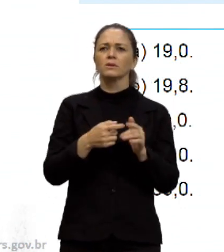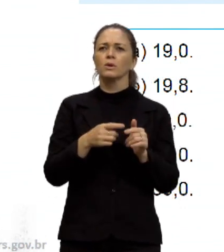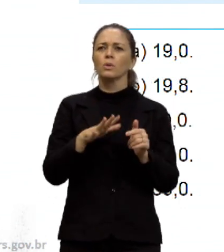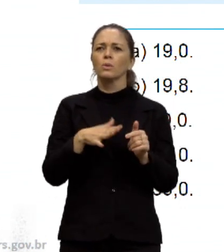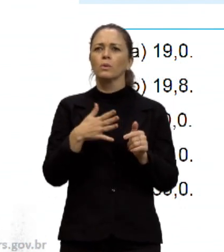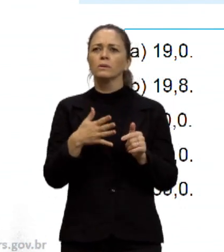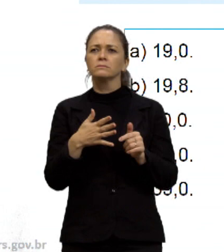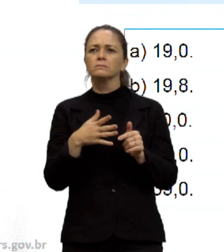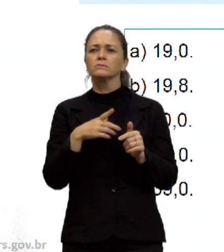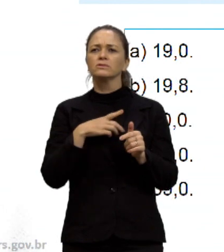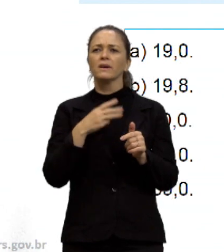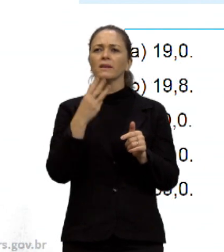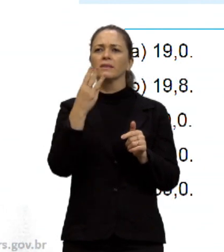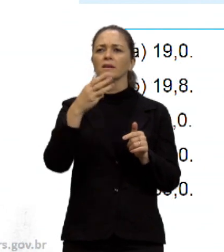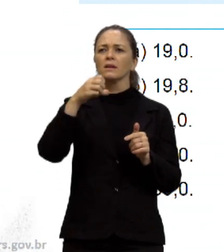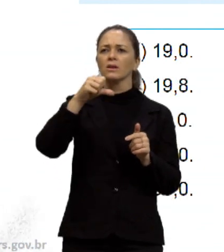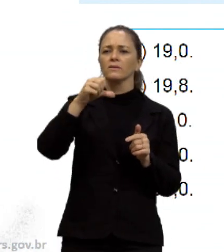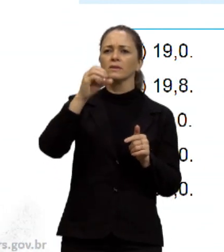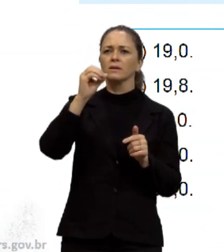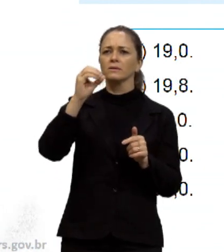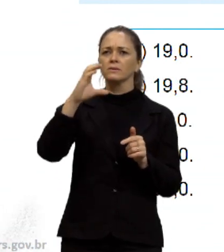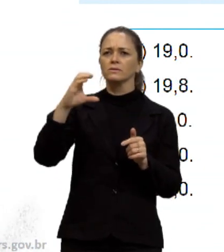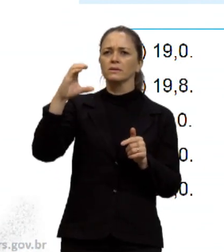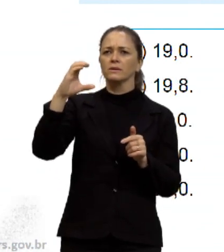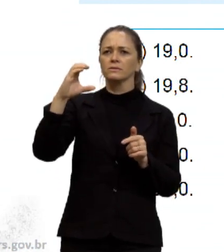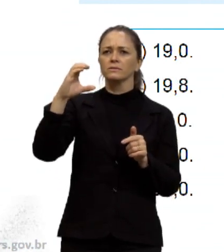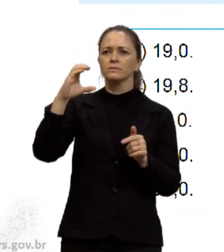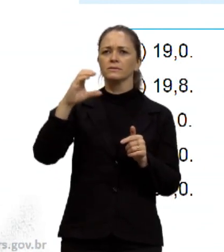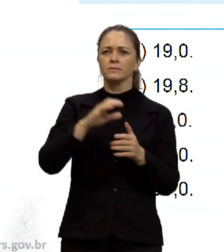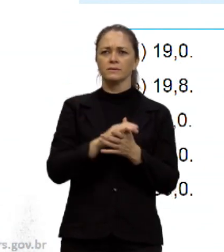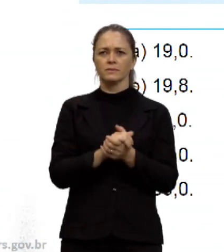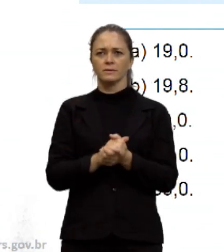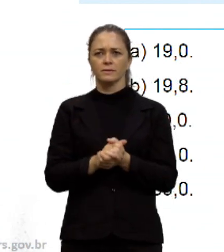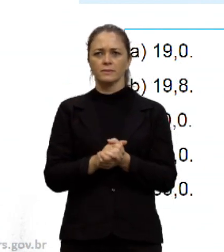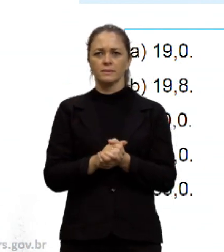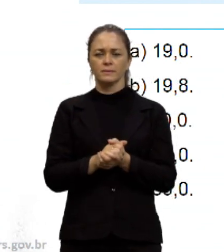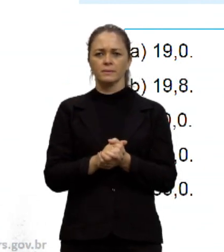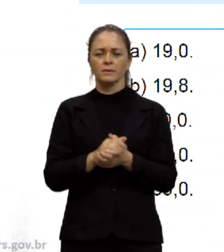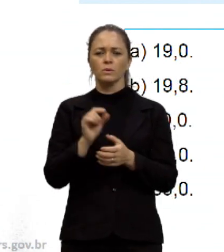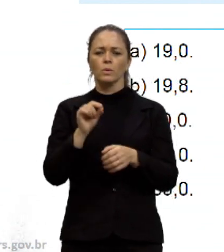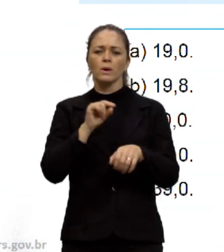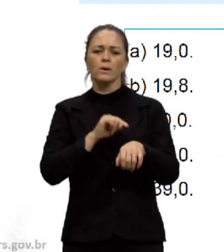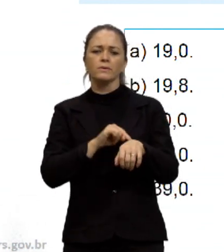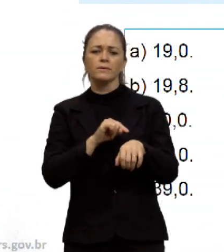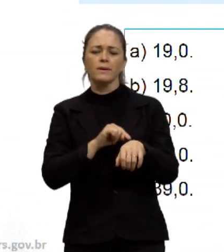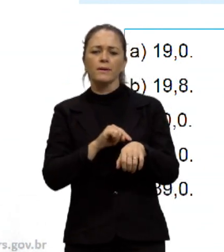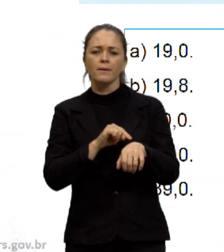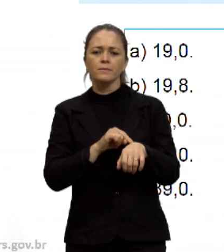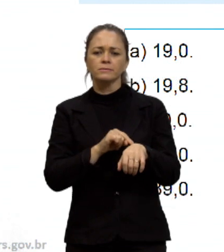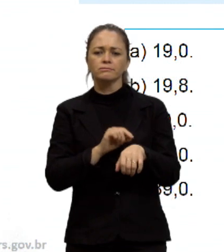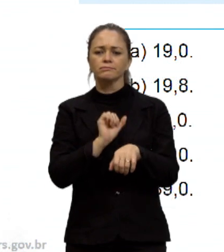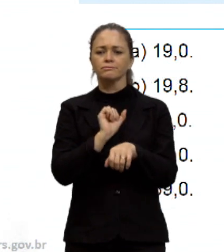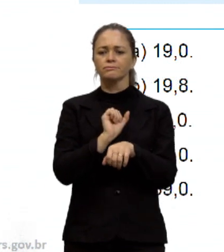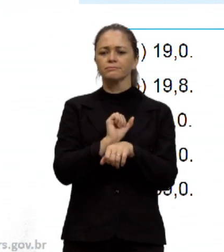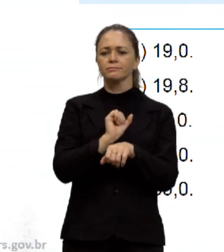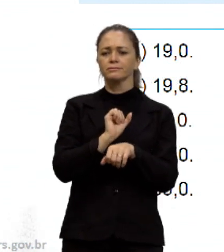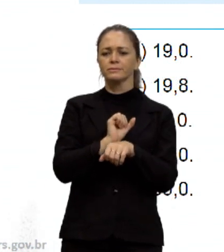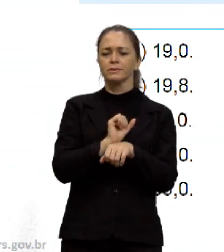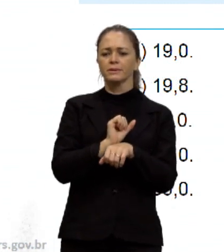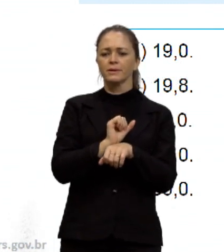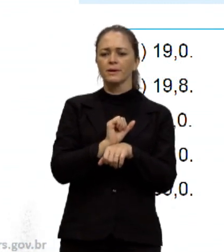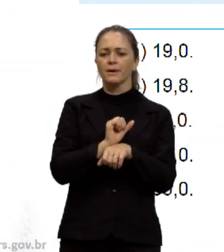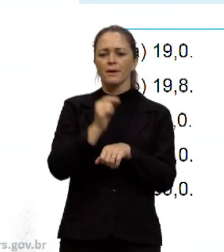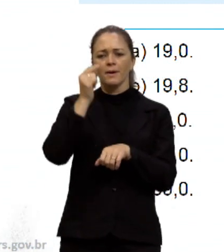forno atinge a temperatura de 39 graus Celsius. Qual o tempo mínimo de espera em